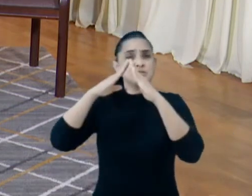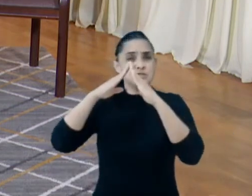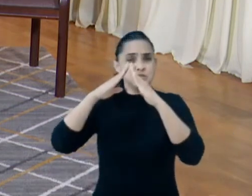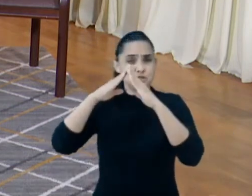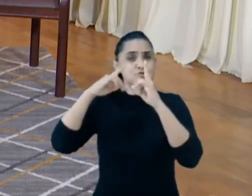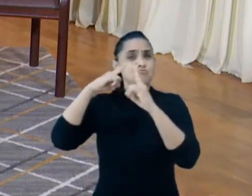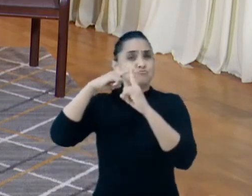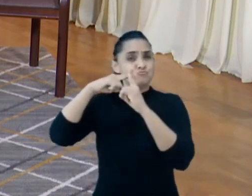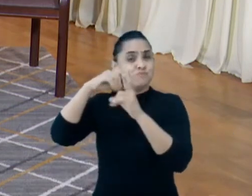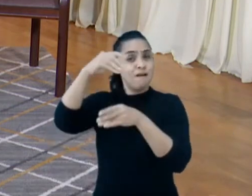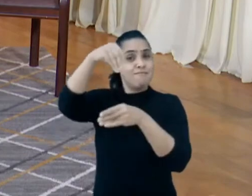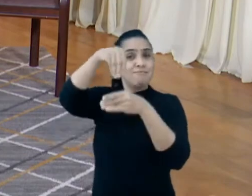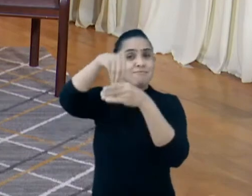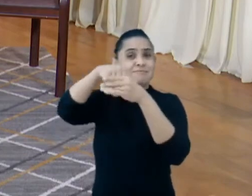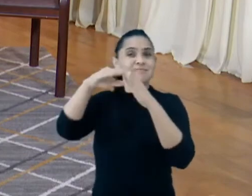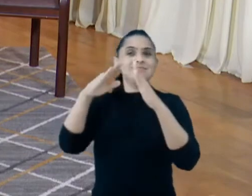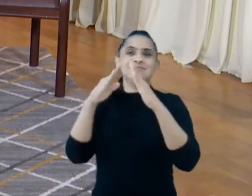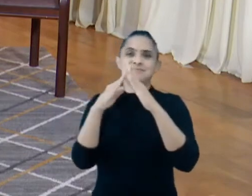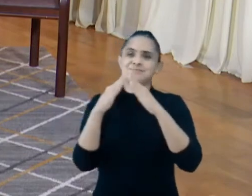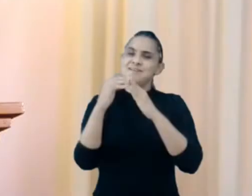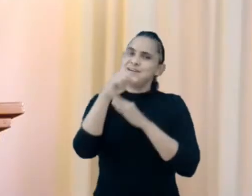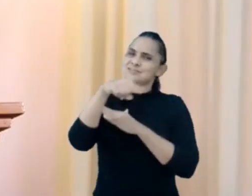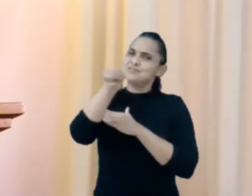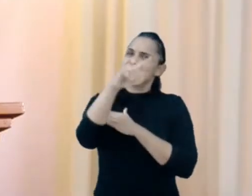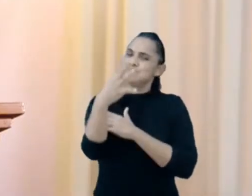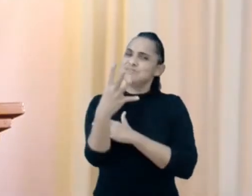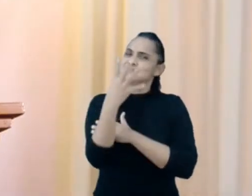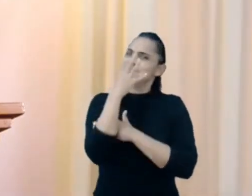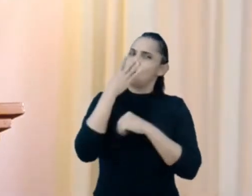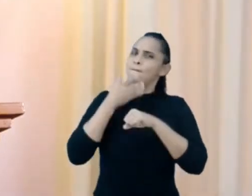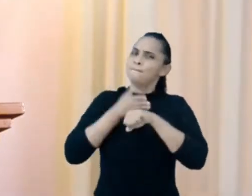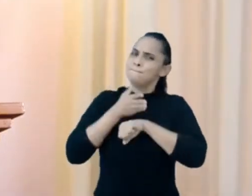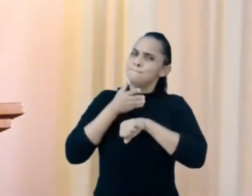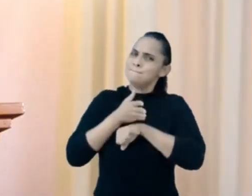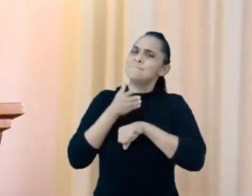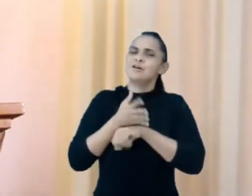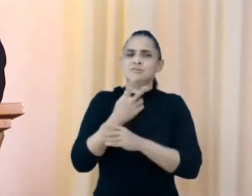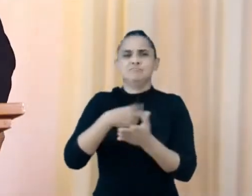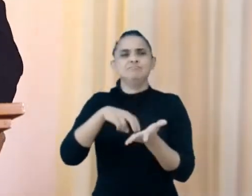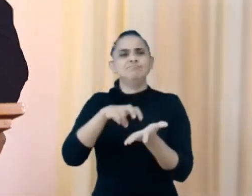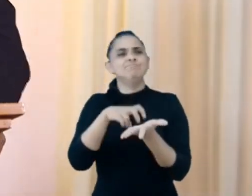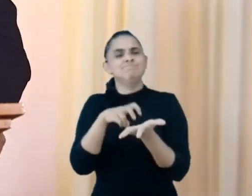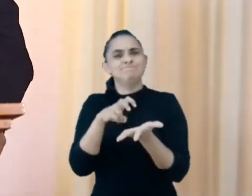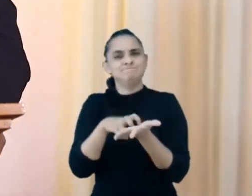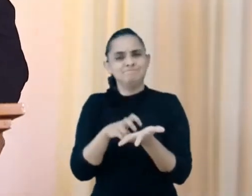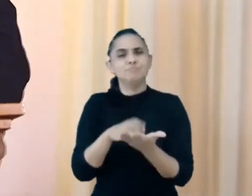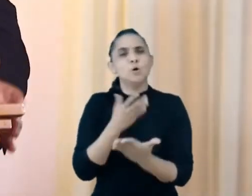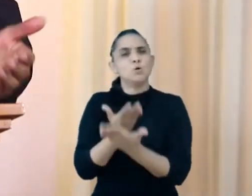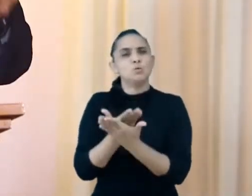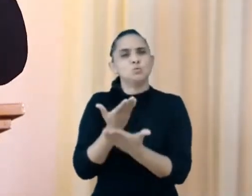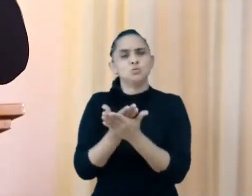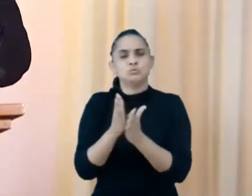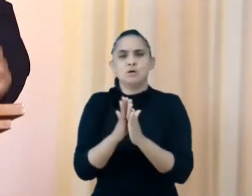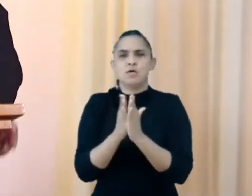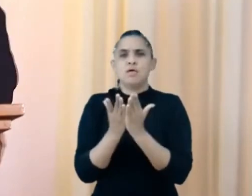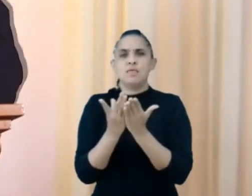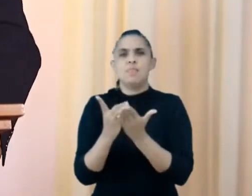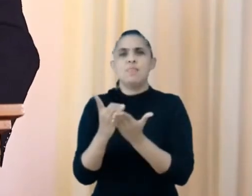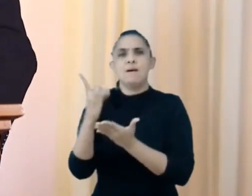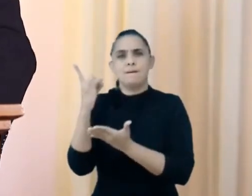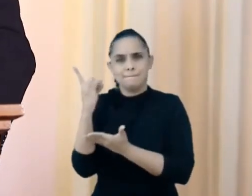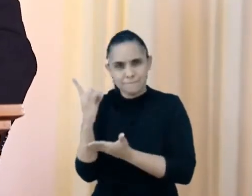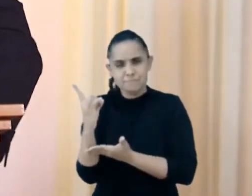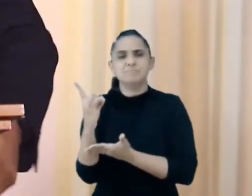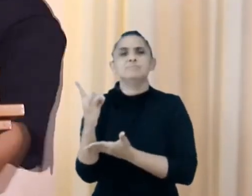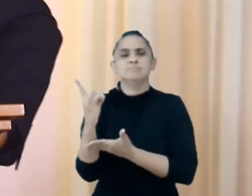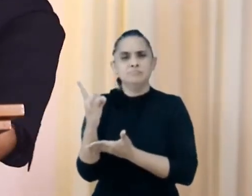casa, por estar conosco, participando nesta manhã do estudo da palavra de Deus, neste final de